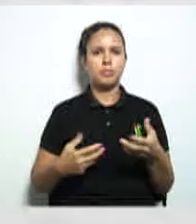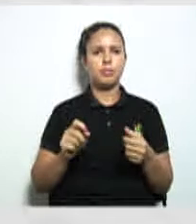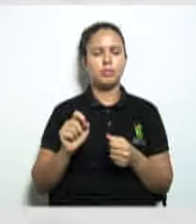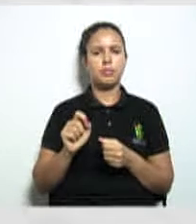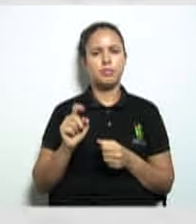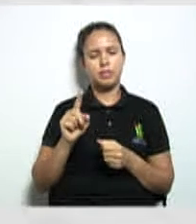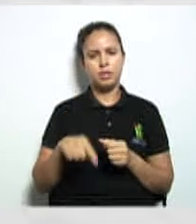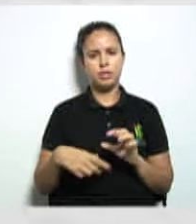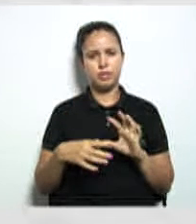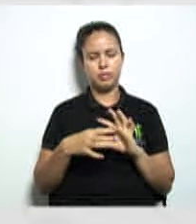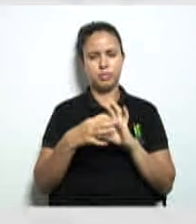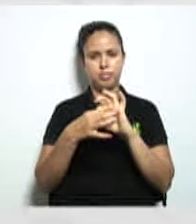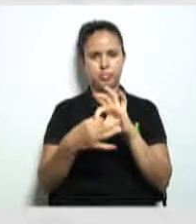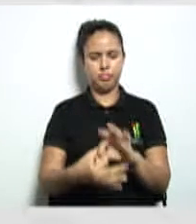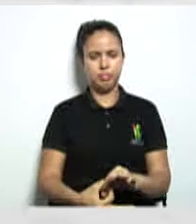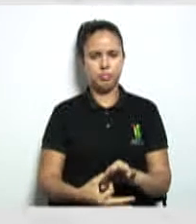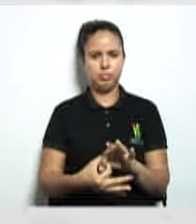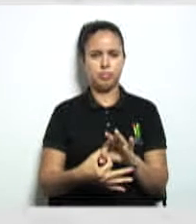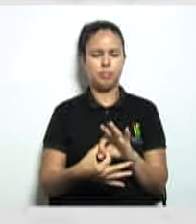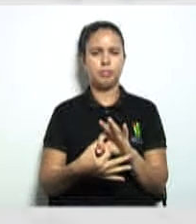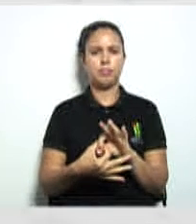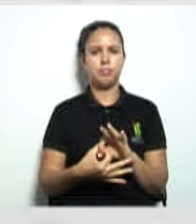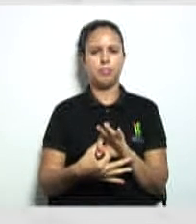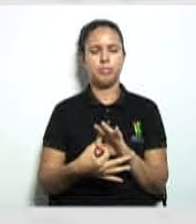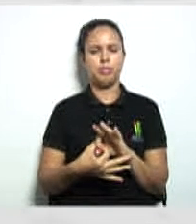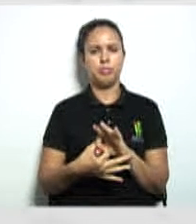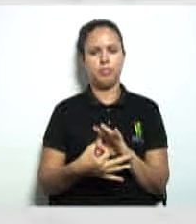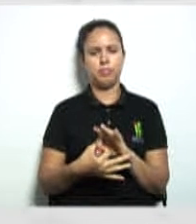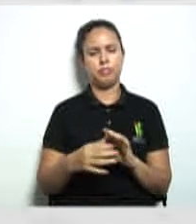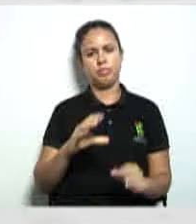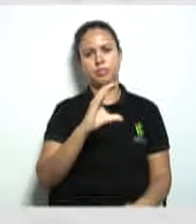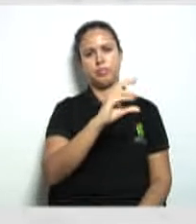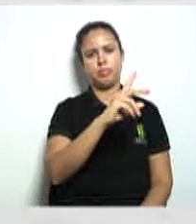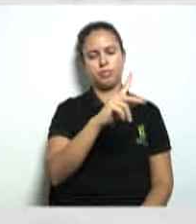a intercooperação entre as